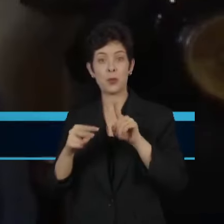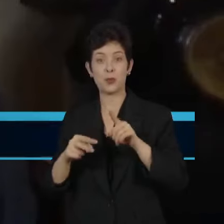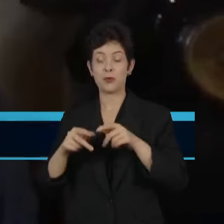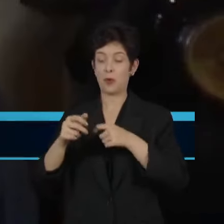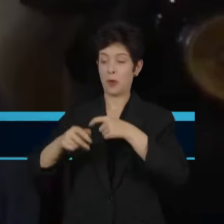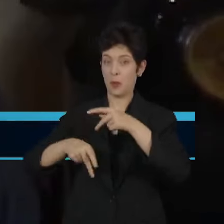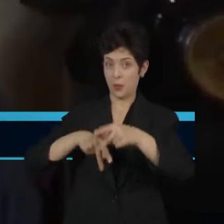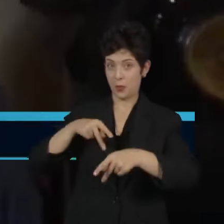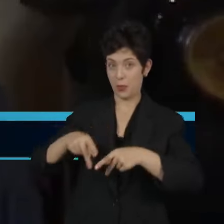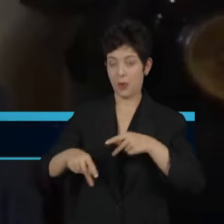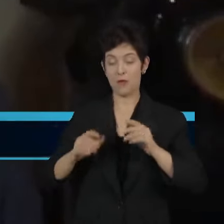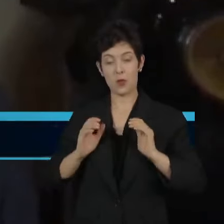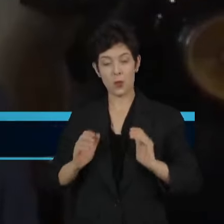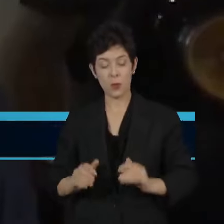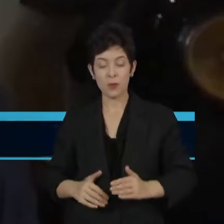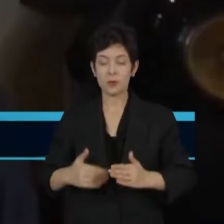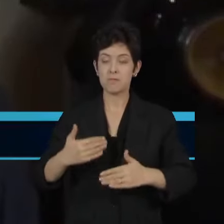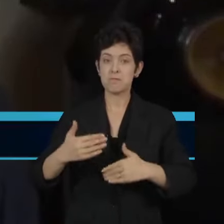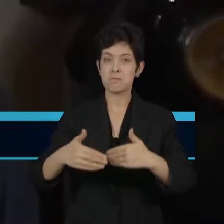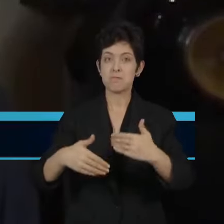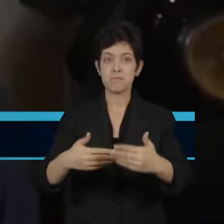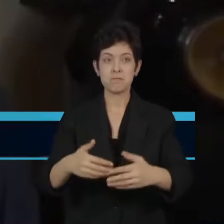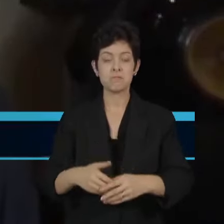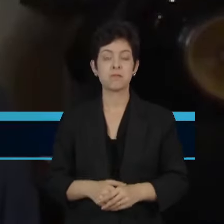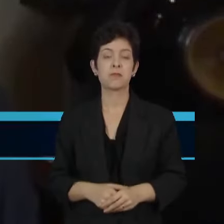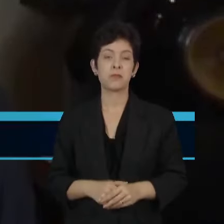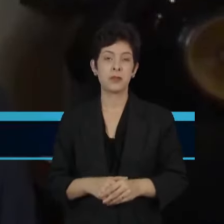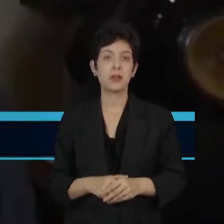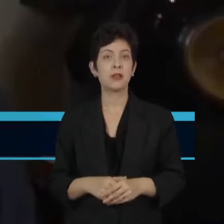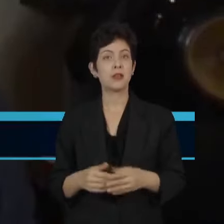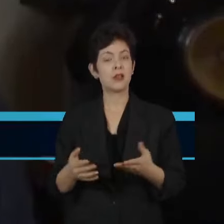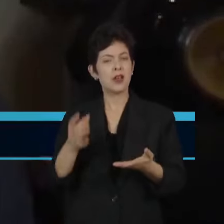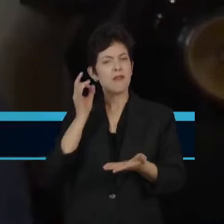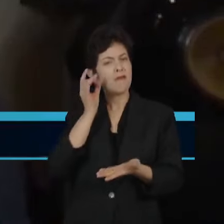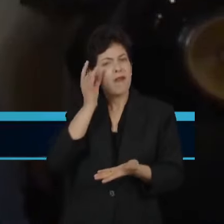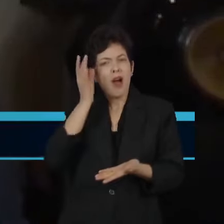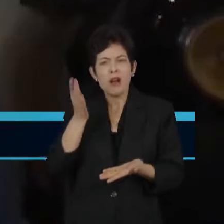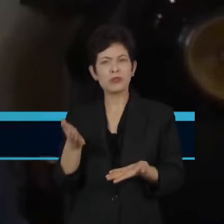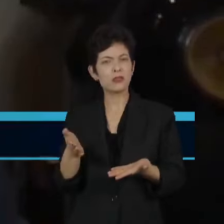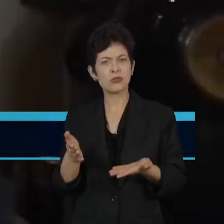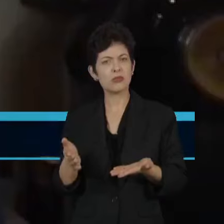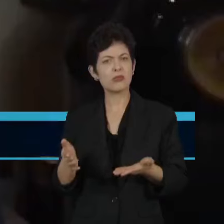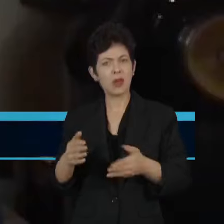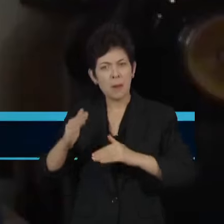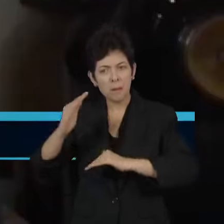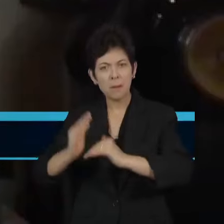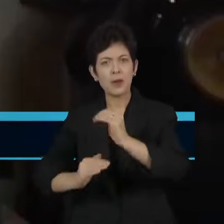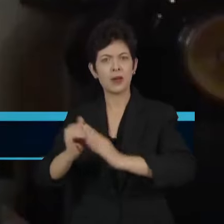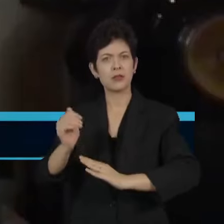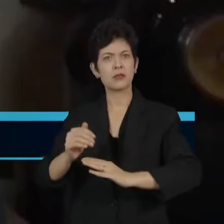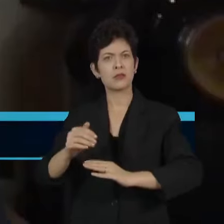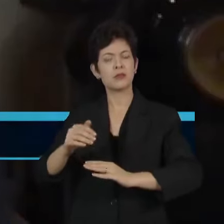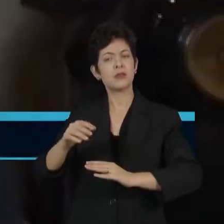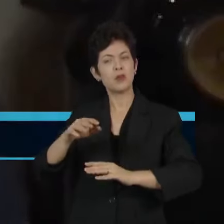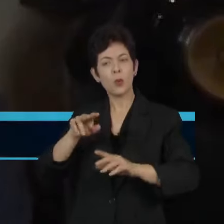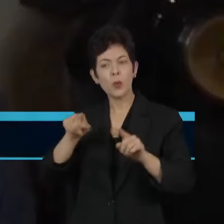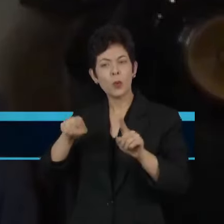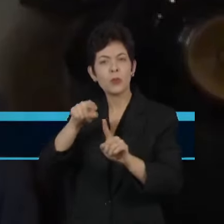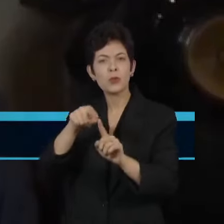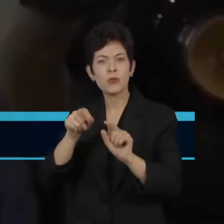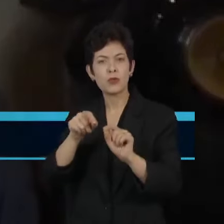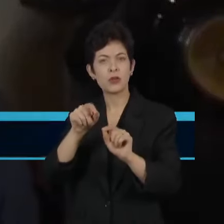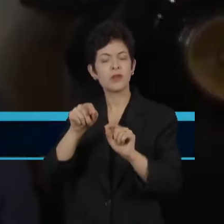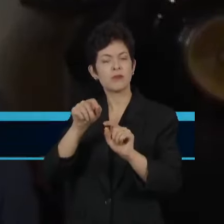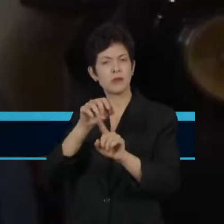população foi extraordinariamente fácil fazer quando que tange a população população abraçou a